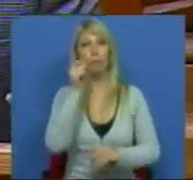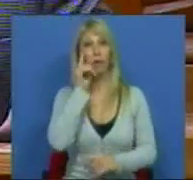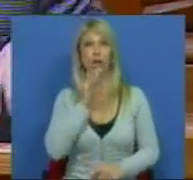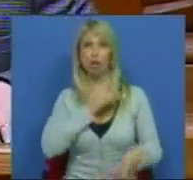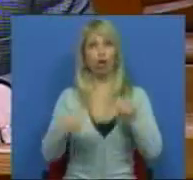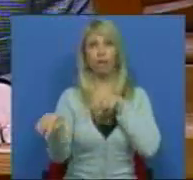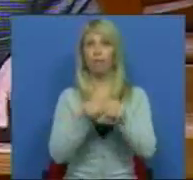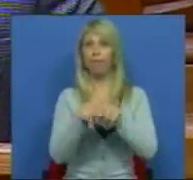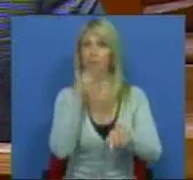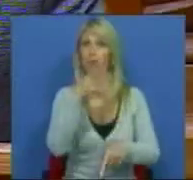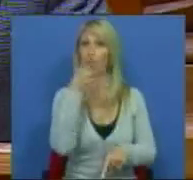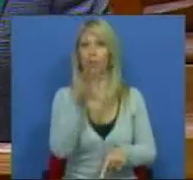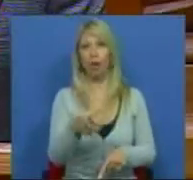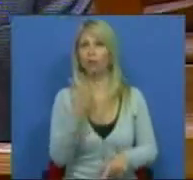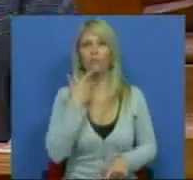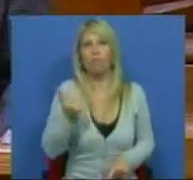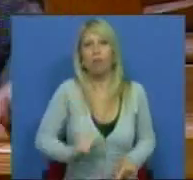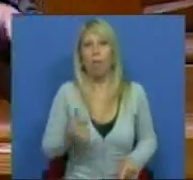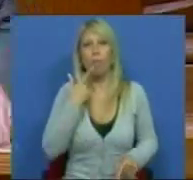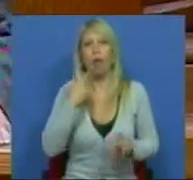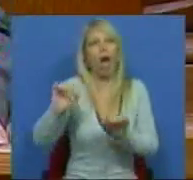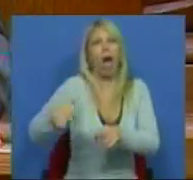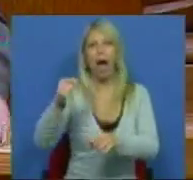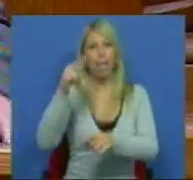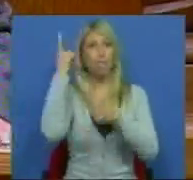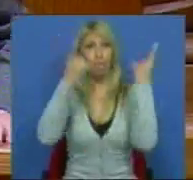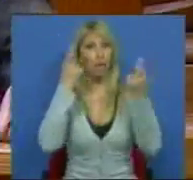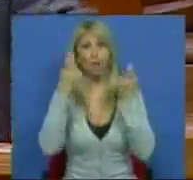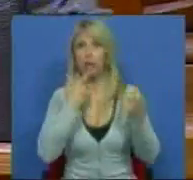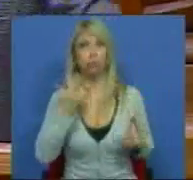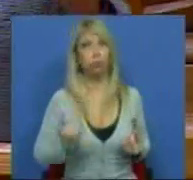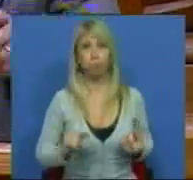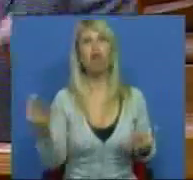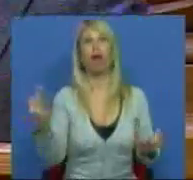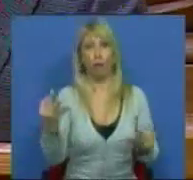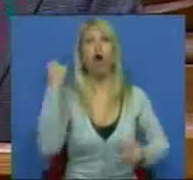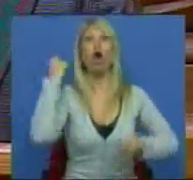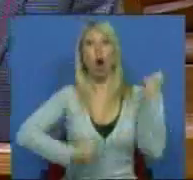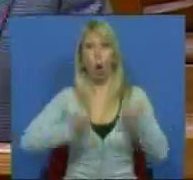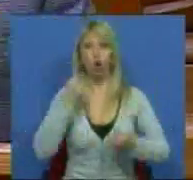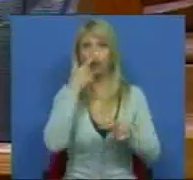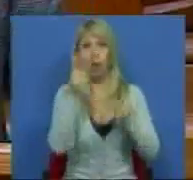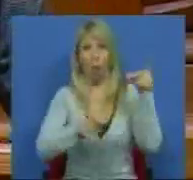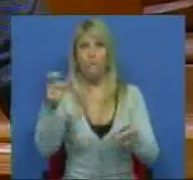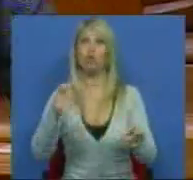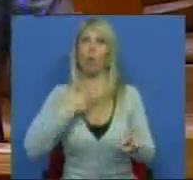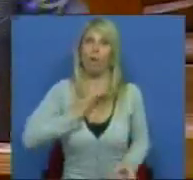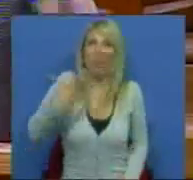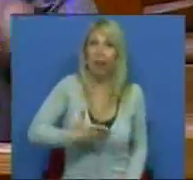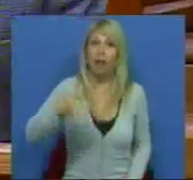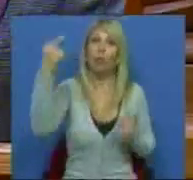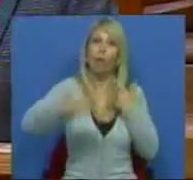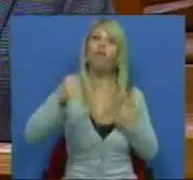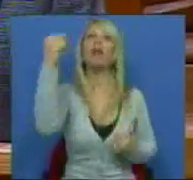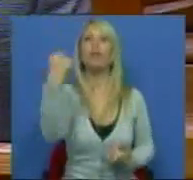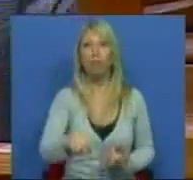deputados, não podemos deixar de pensar, para além da contestação de cidadania, as próximas eleições presidenciais têm